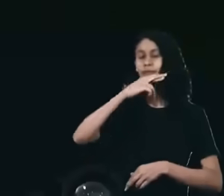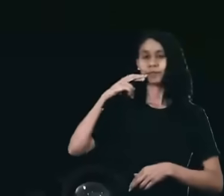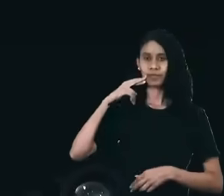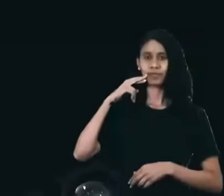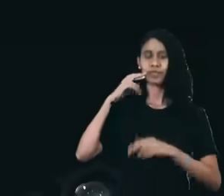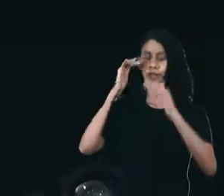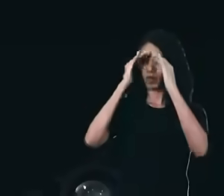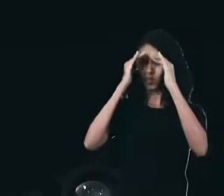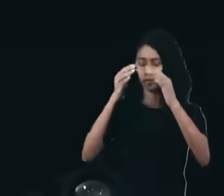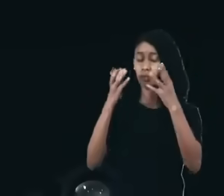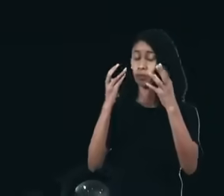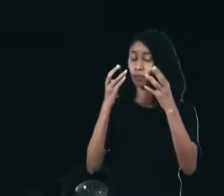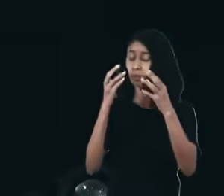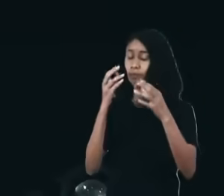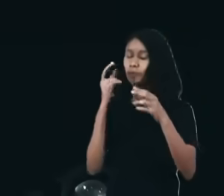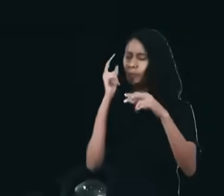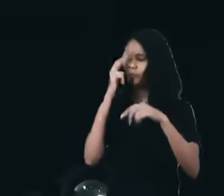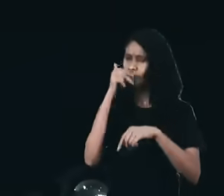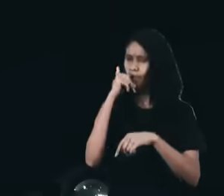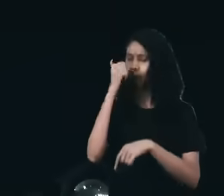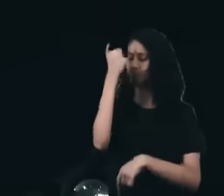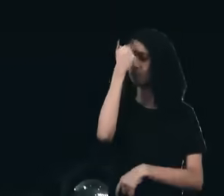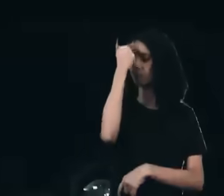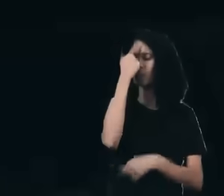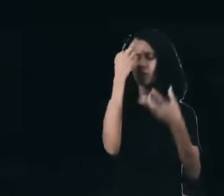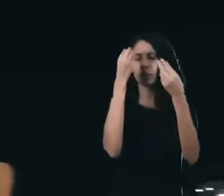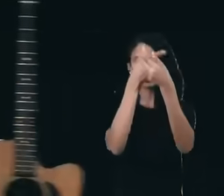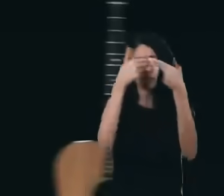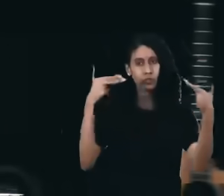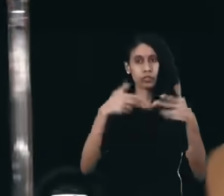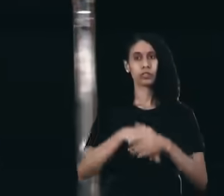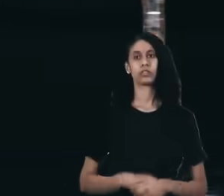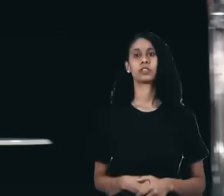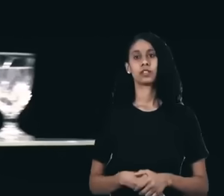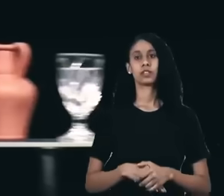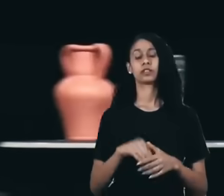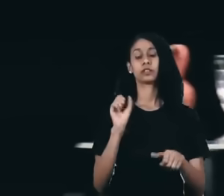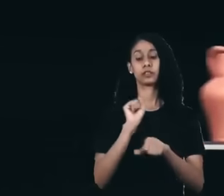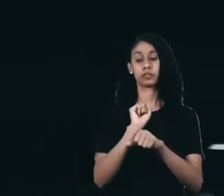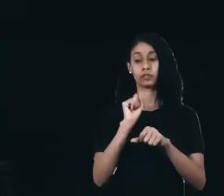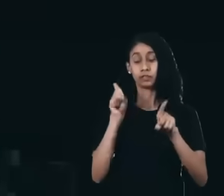tendo passado pela cabeça dela. E mais, gente, deixa eu te dizer uma coisa.